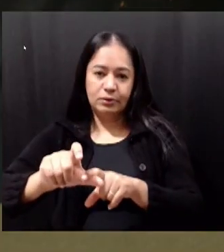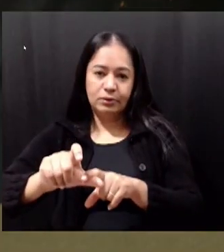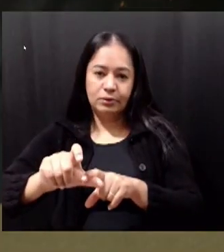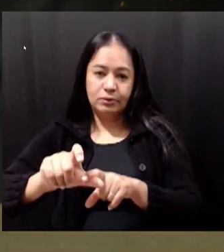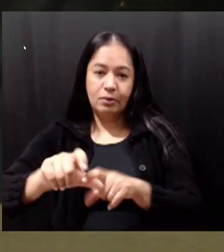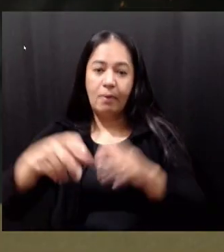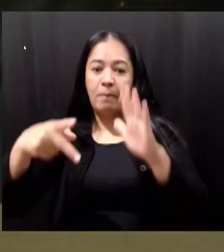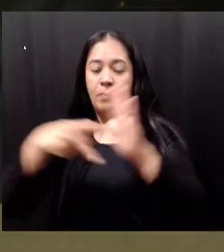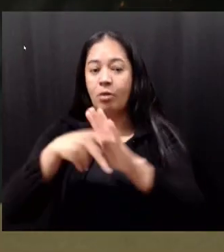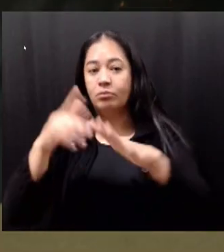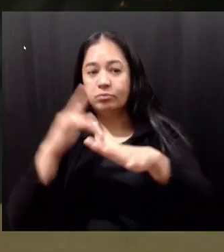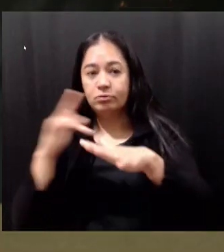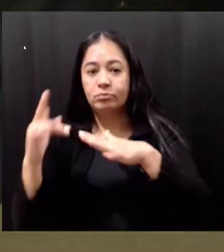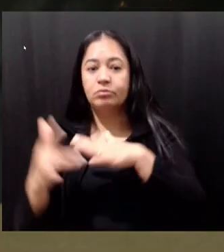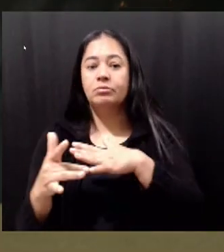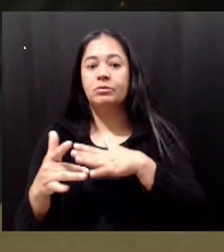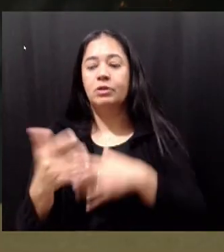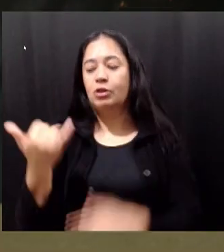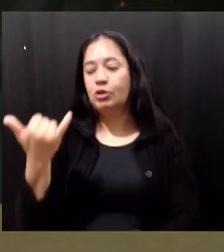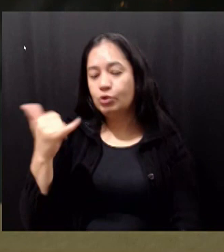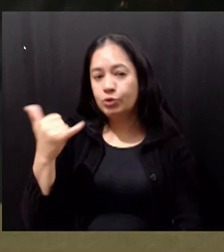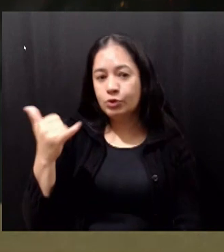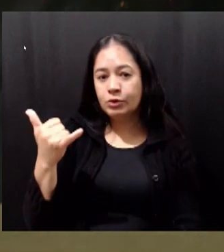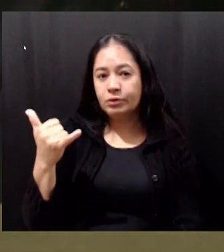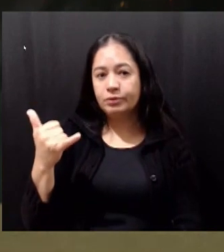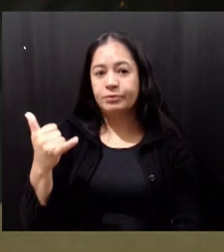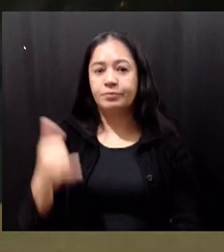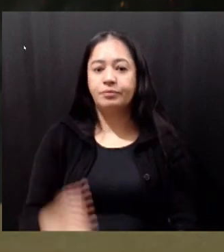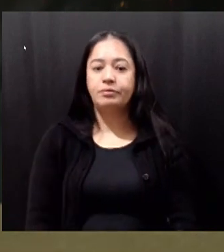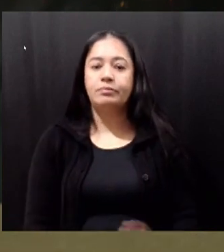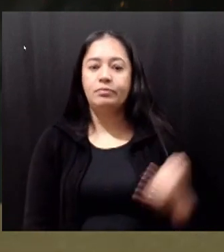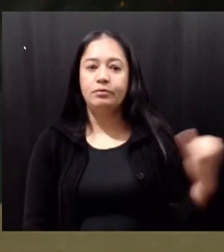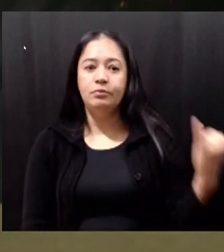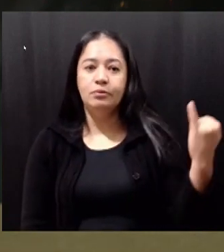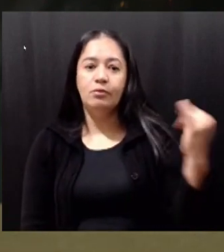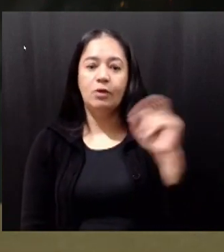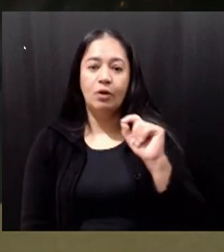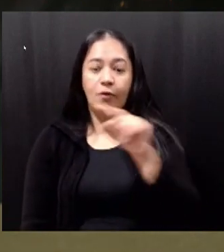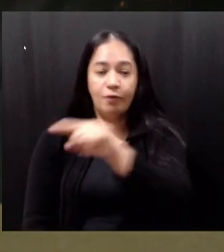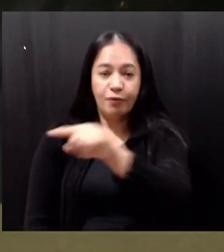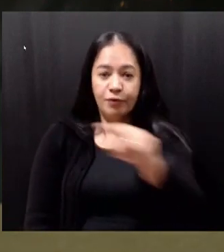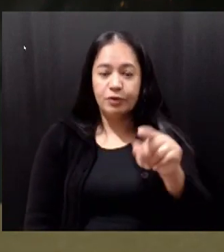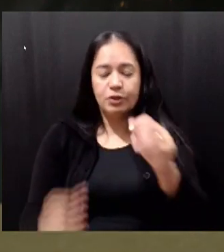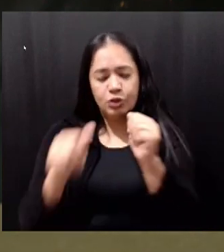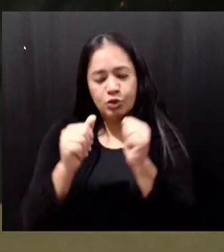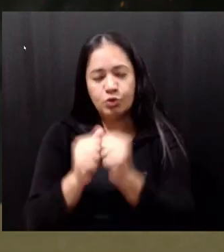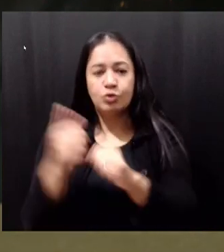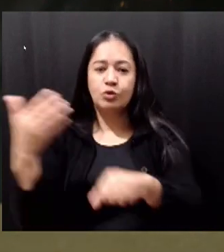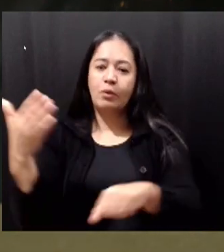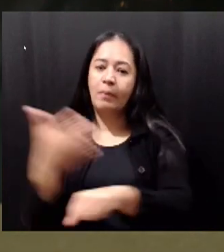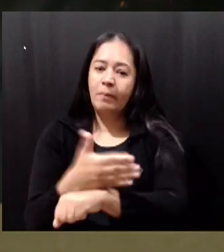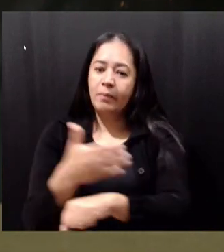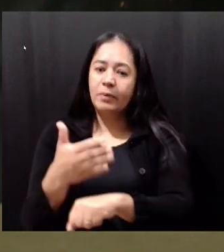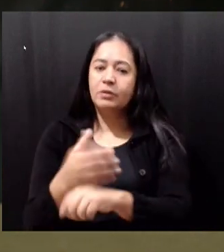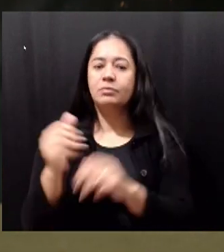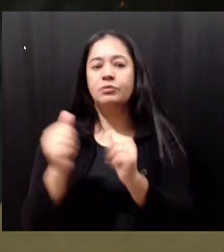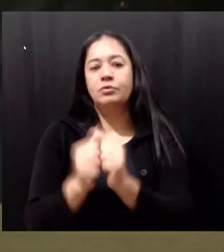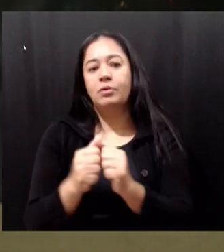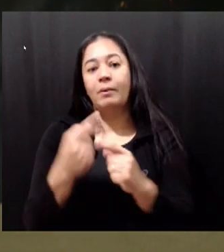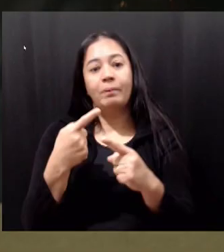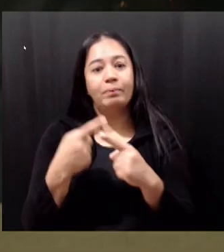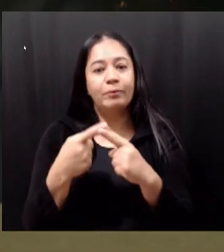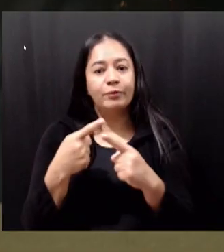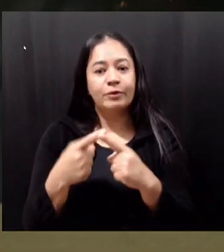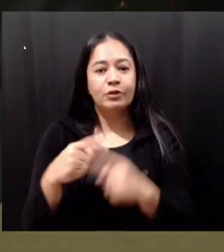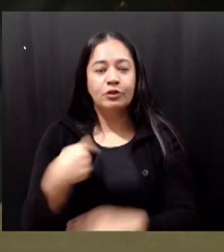do celular, e é importante que você esteja conosco, participe com a gente, porque a gente sabe que